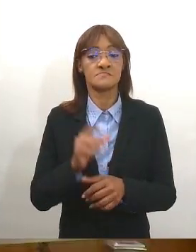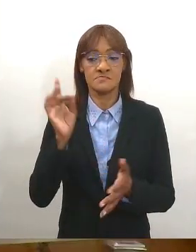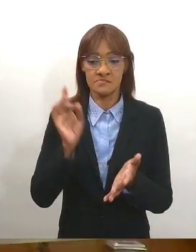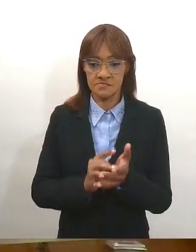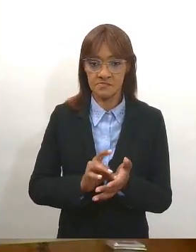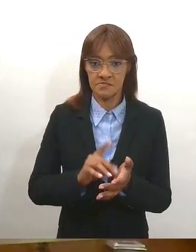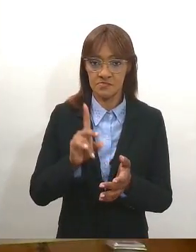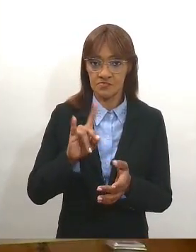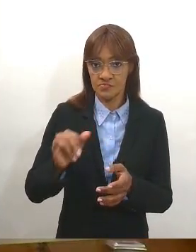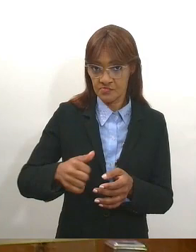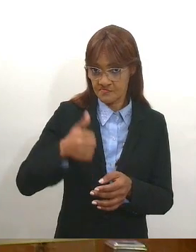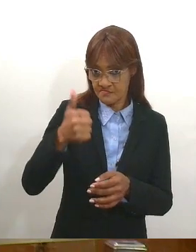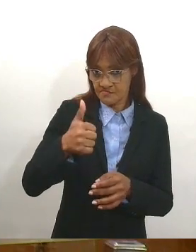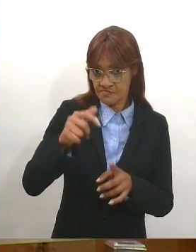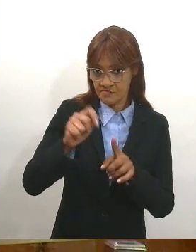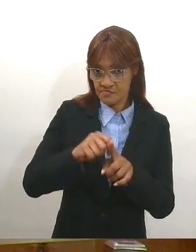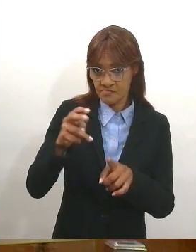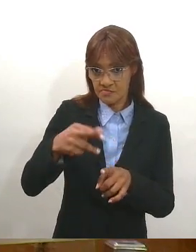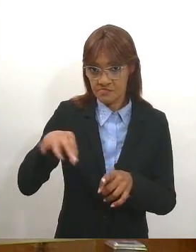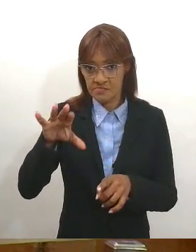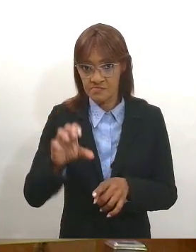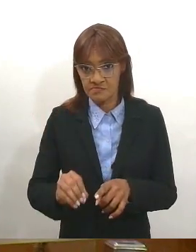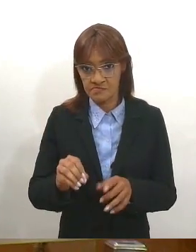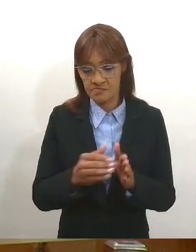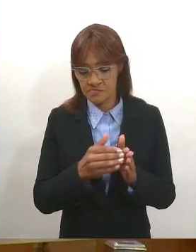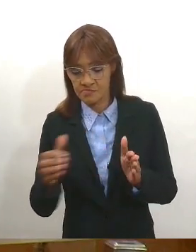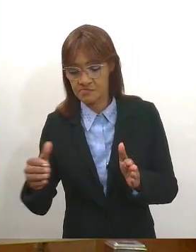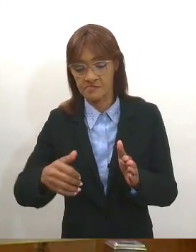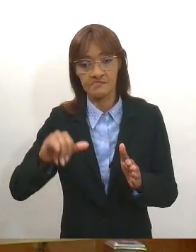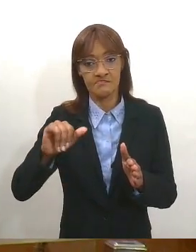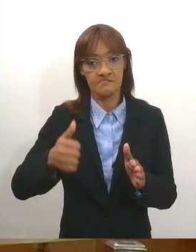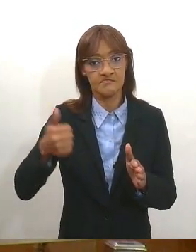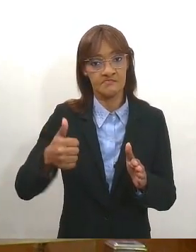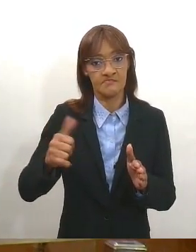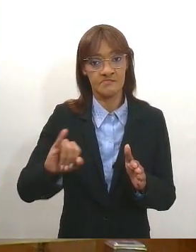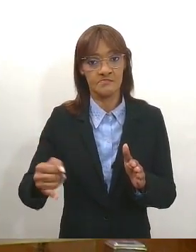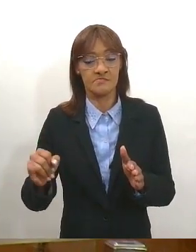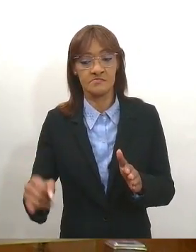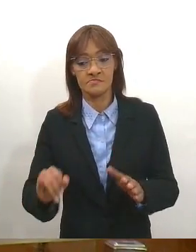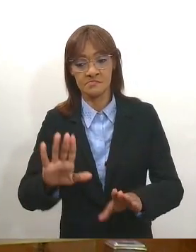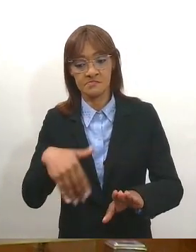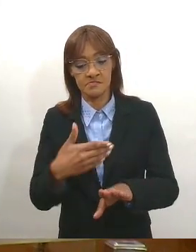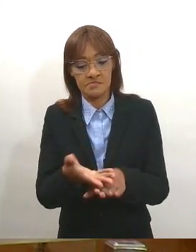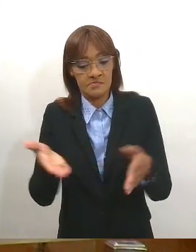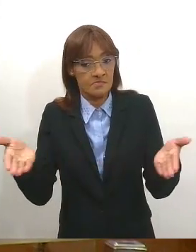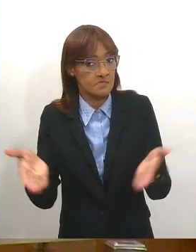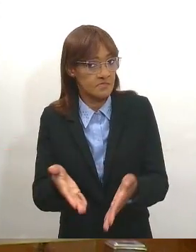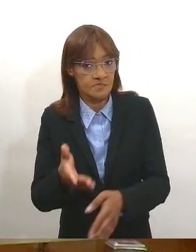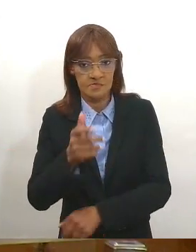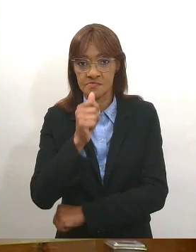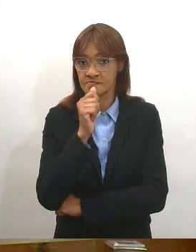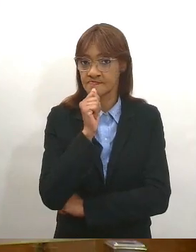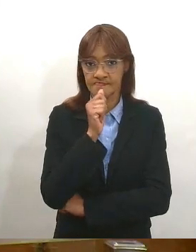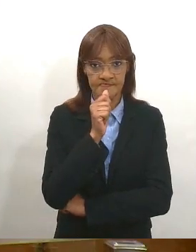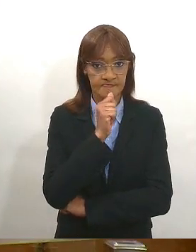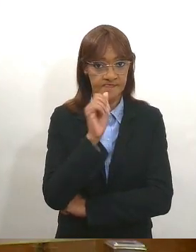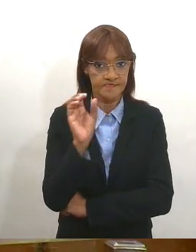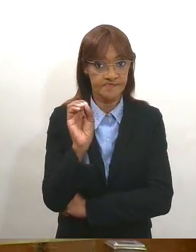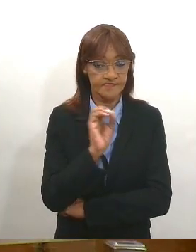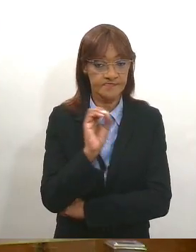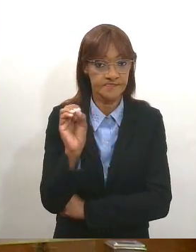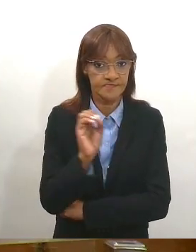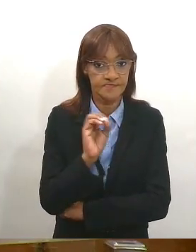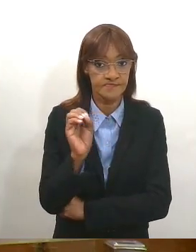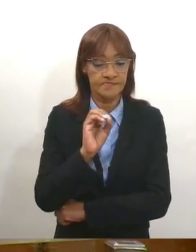janeiro, até a presente data, ainda não sofreu o reajuste e a sua atualização